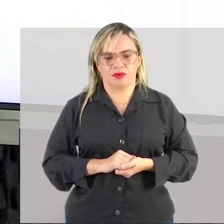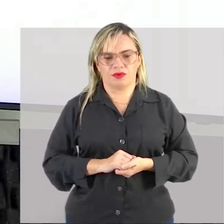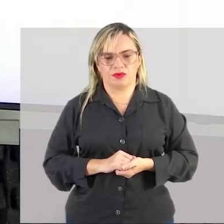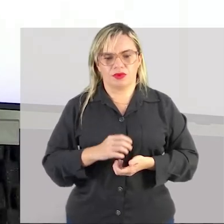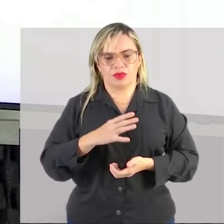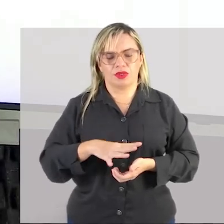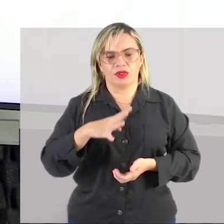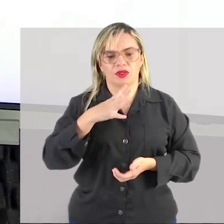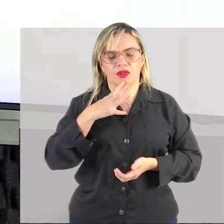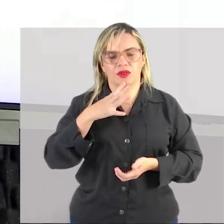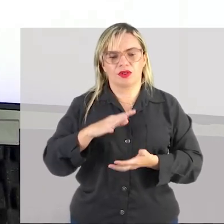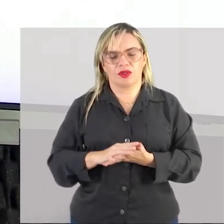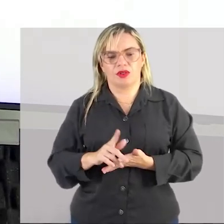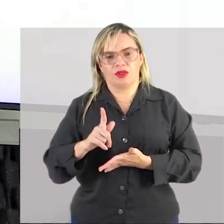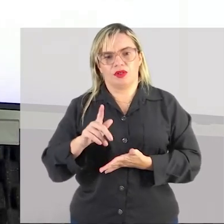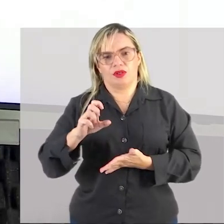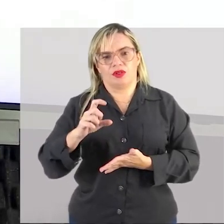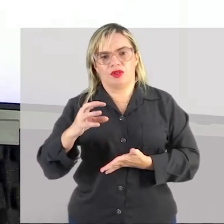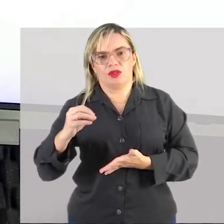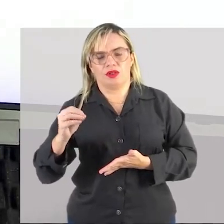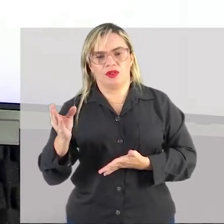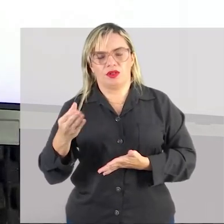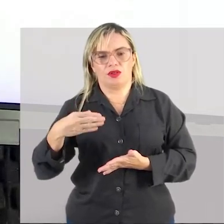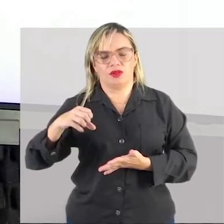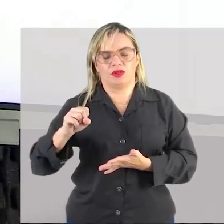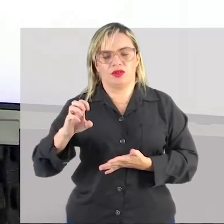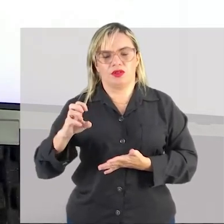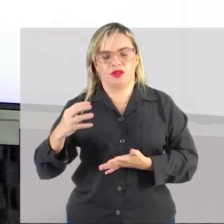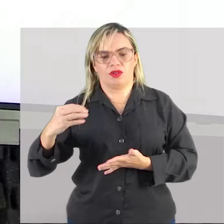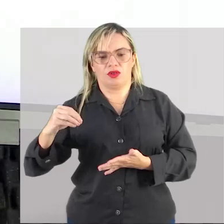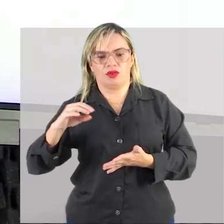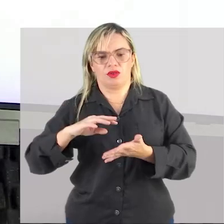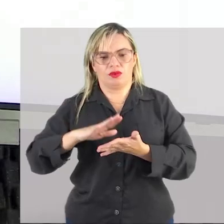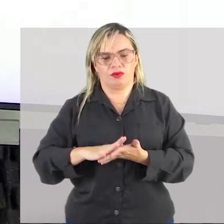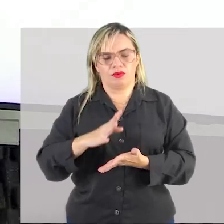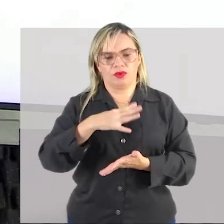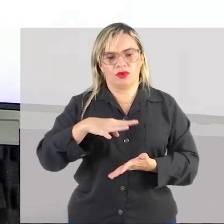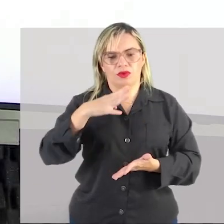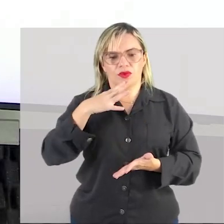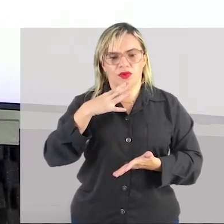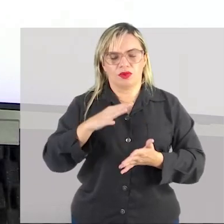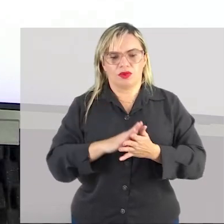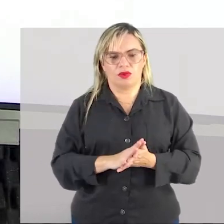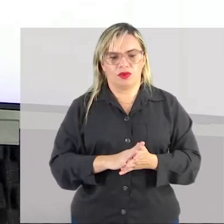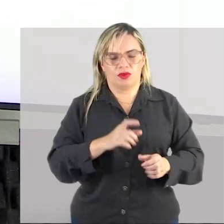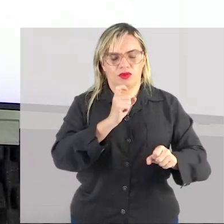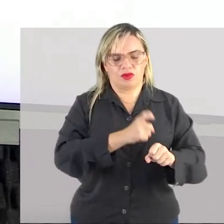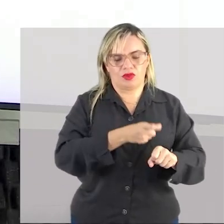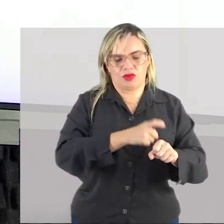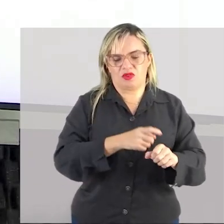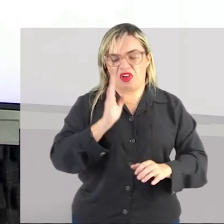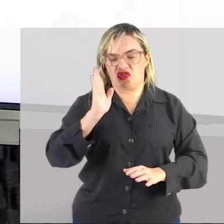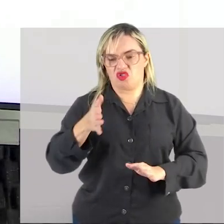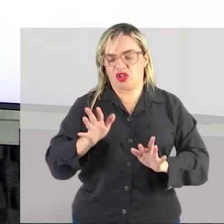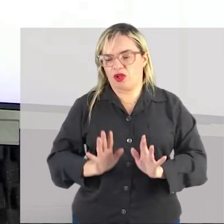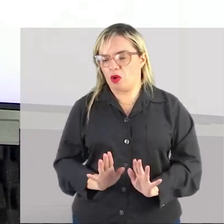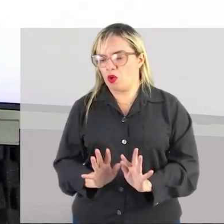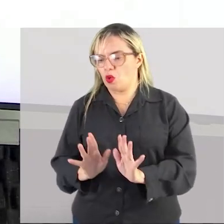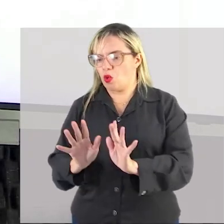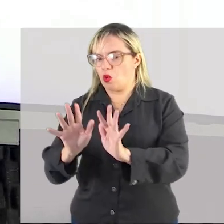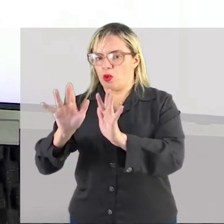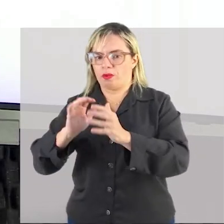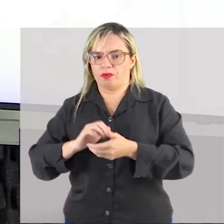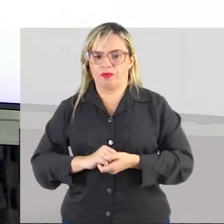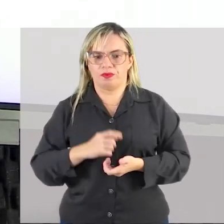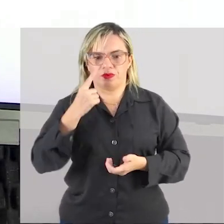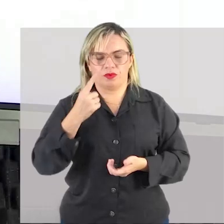seco, ele passa direto para gasoso. CO2 sólido passa direto para gasoso. Isso é uma sublimação,